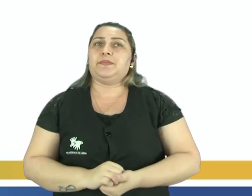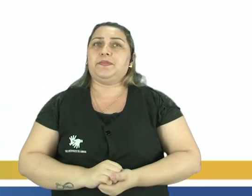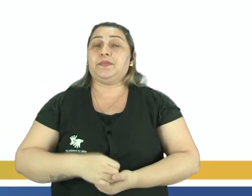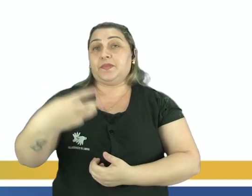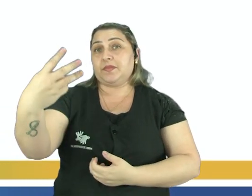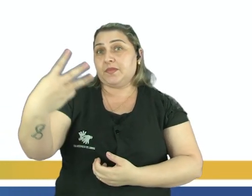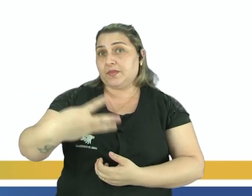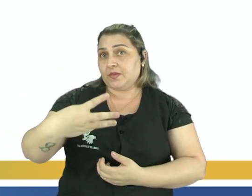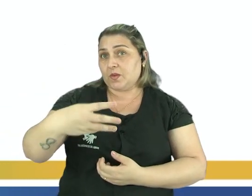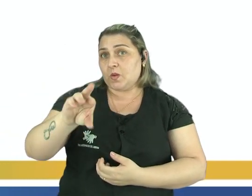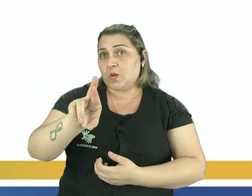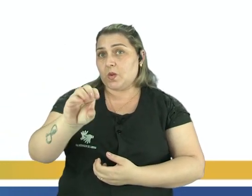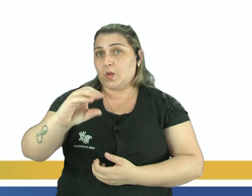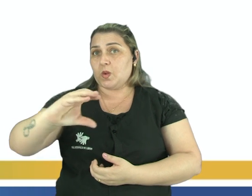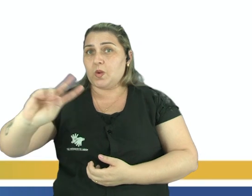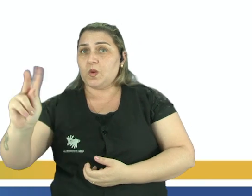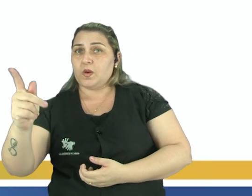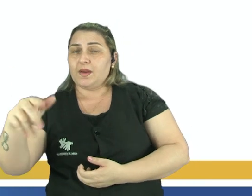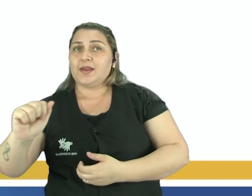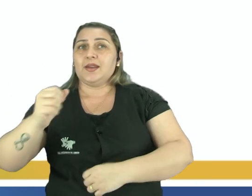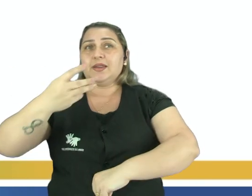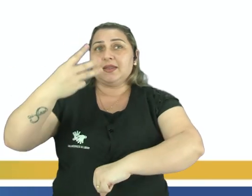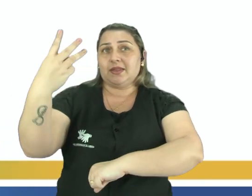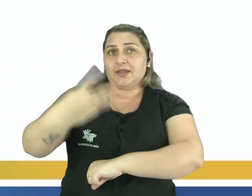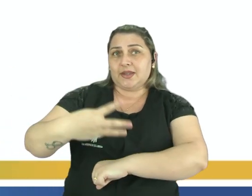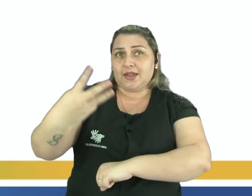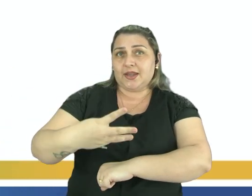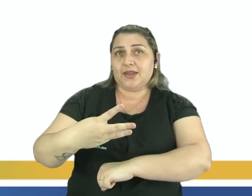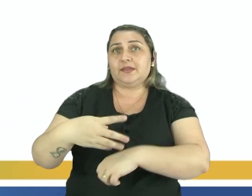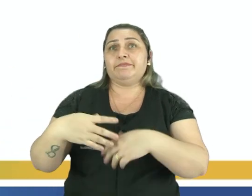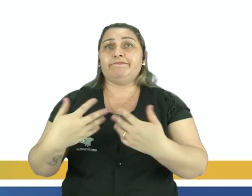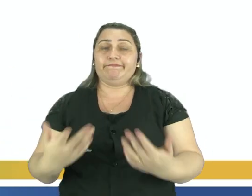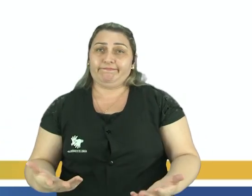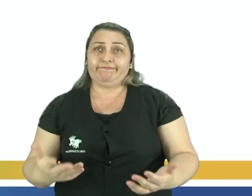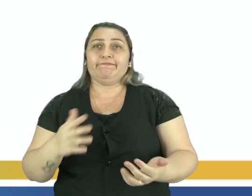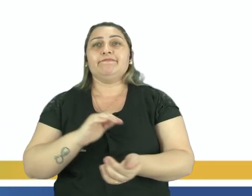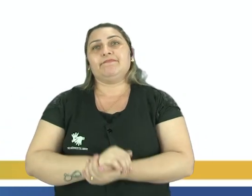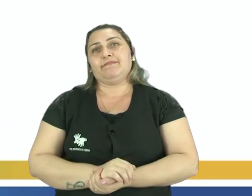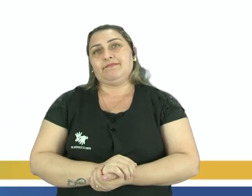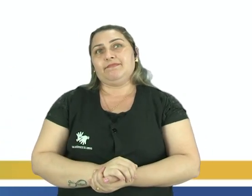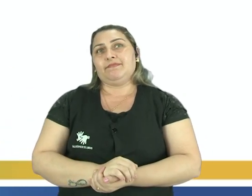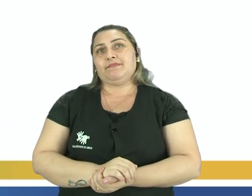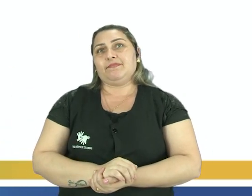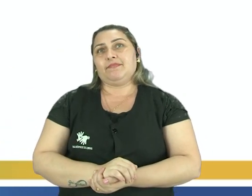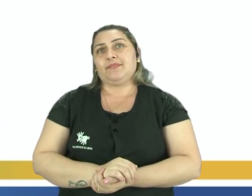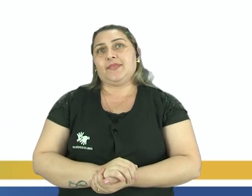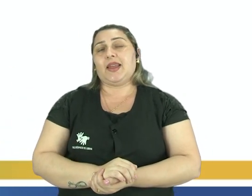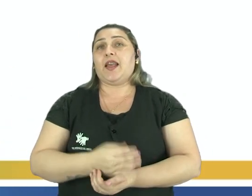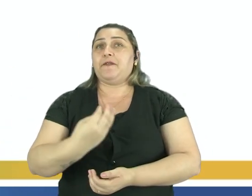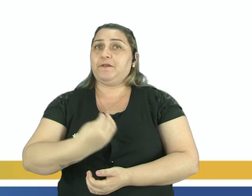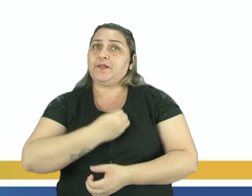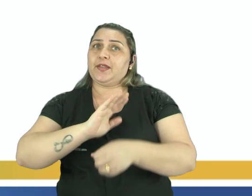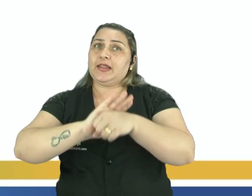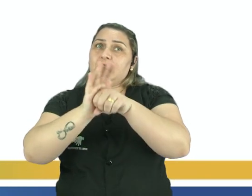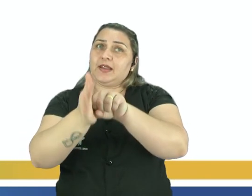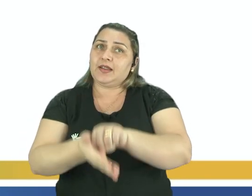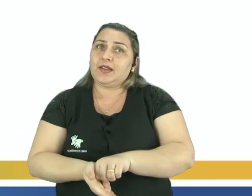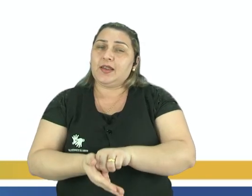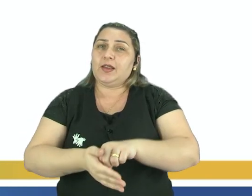pedra, ou rocha. E a questão 3, né, diz o seguinte, né, a vida em cavernas,